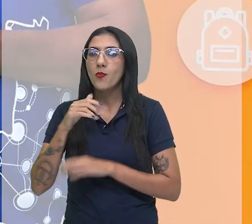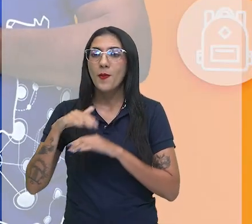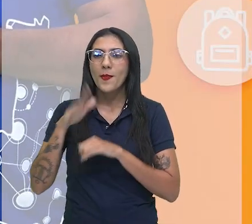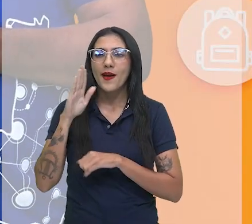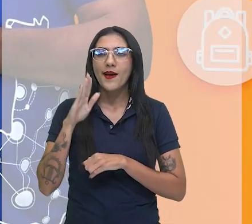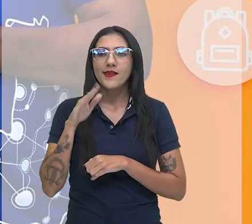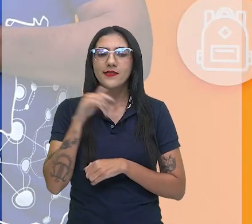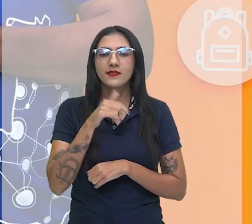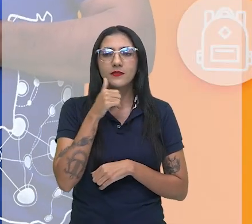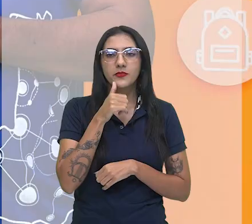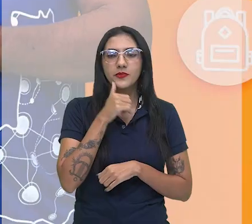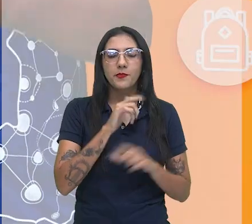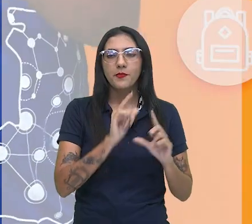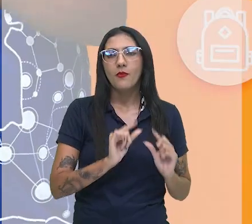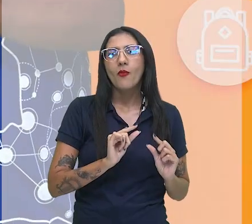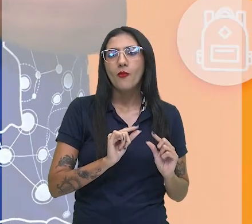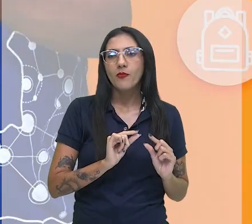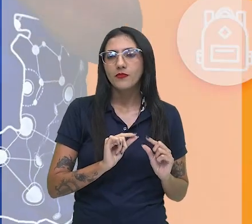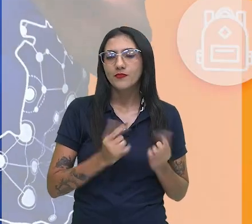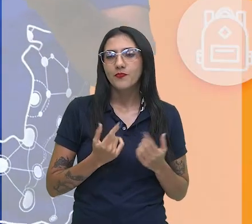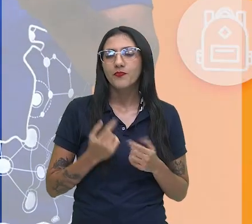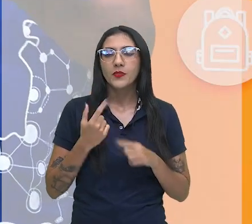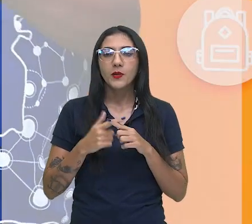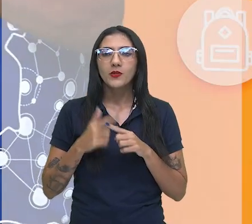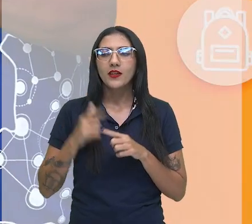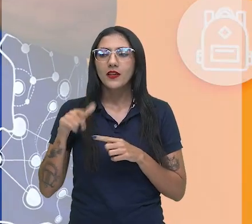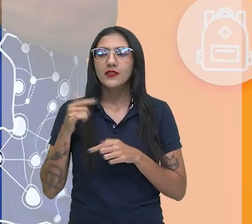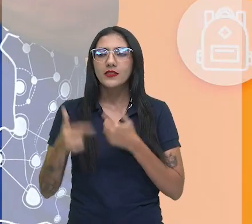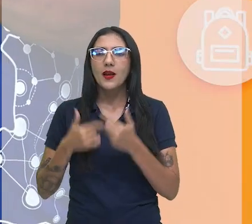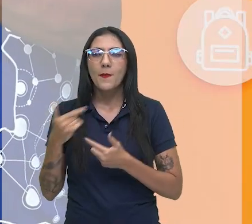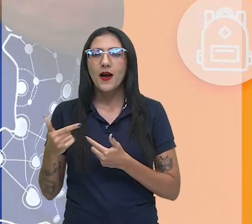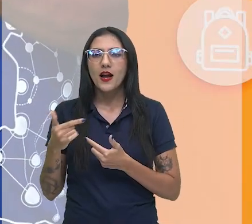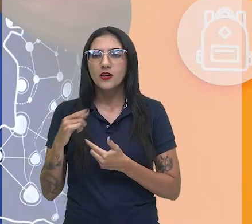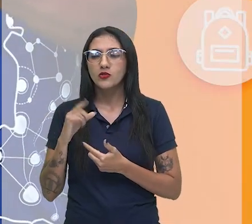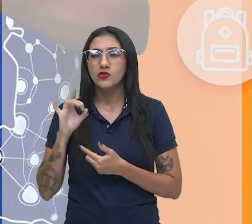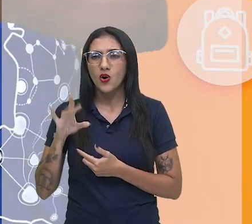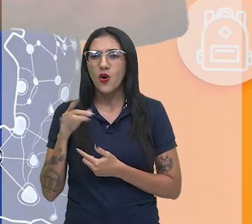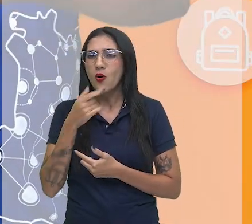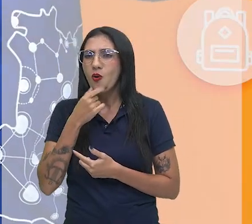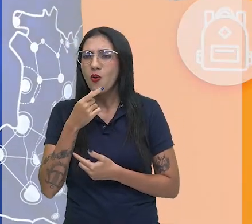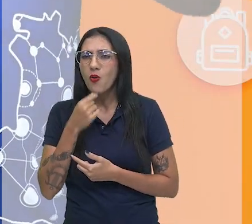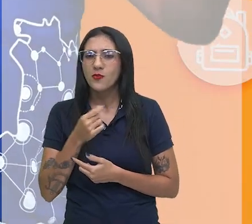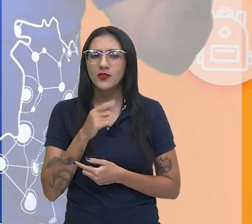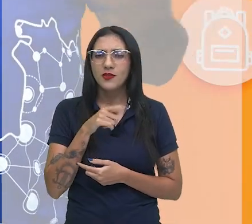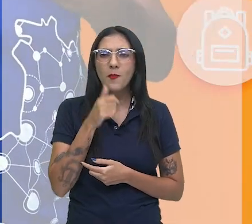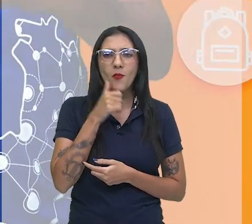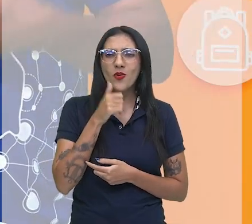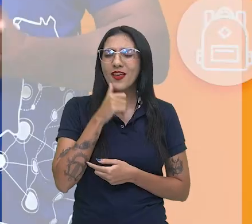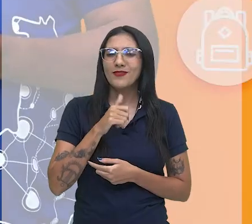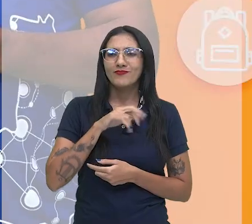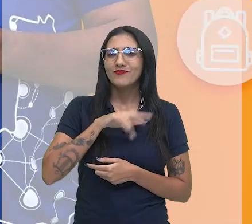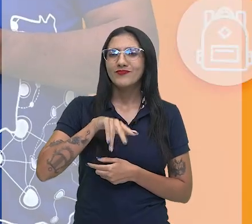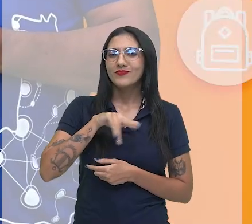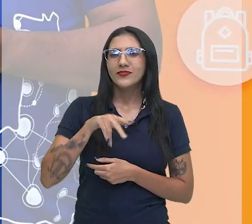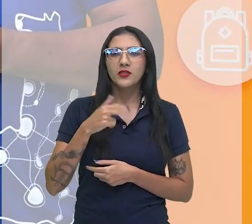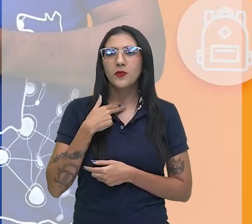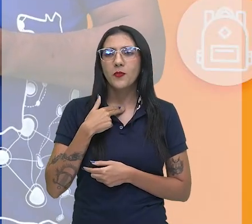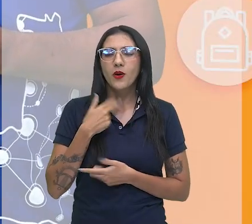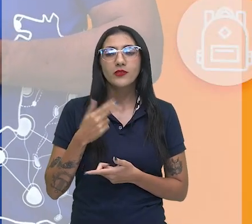quê? Então, por que tem trabalhos que o homem faz e a mulher não faz? Tem coisas que dá para compartilhar,